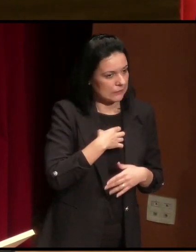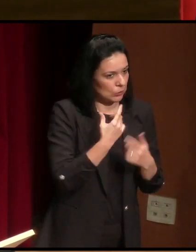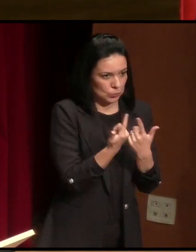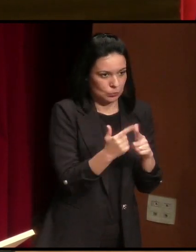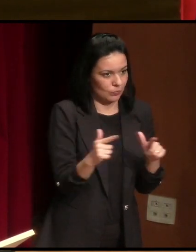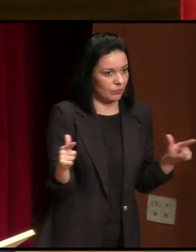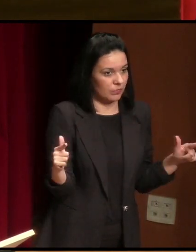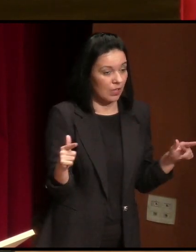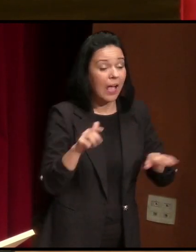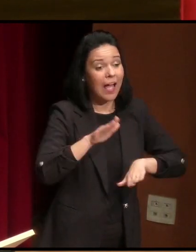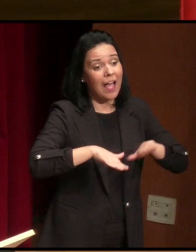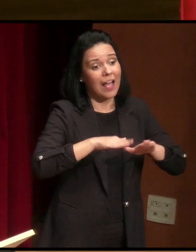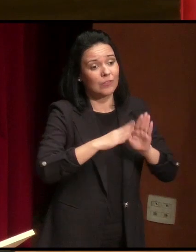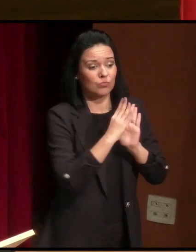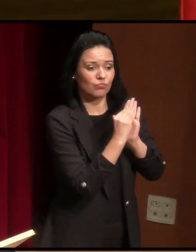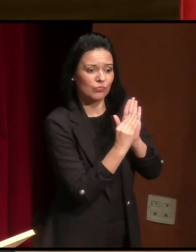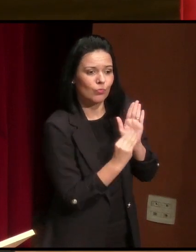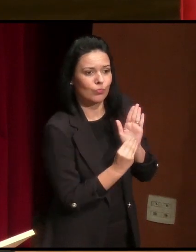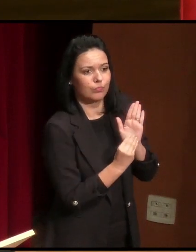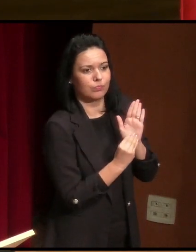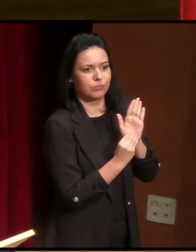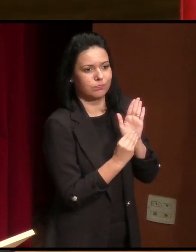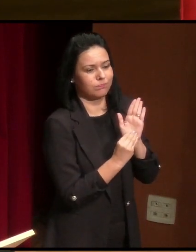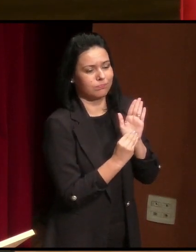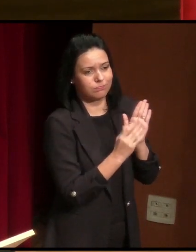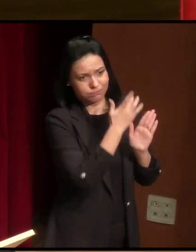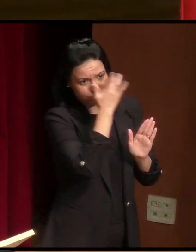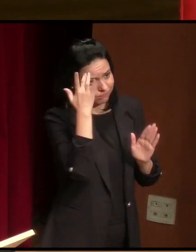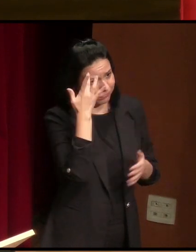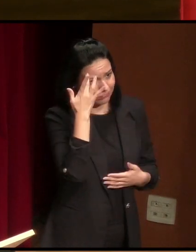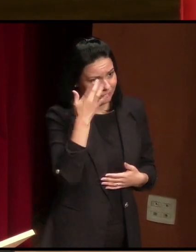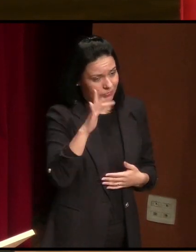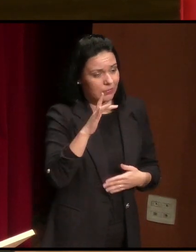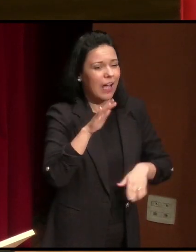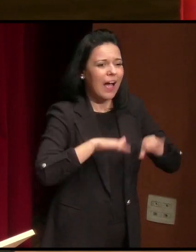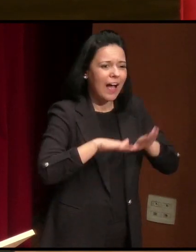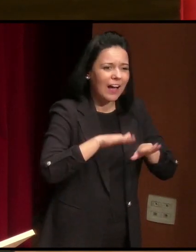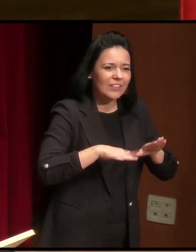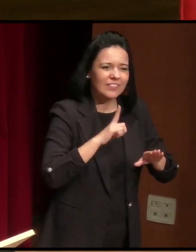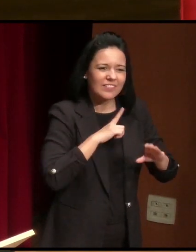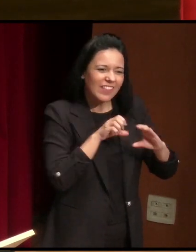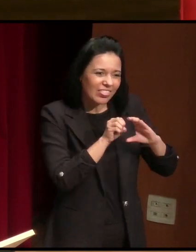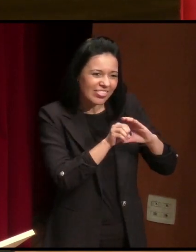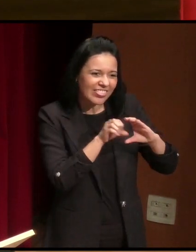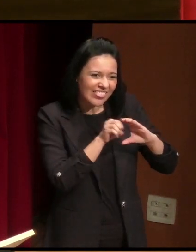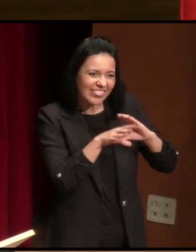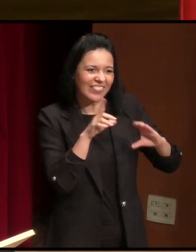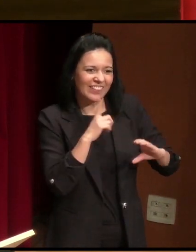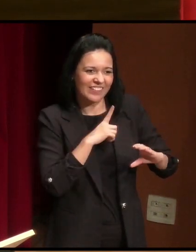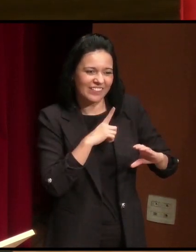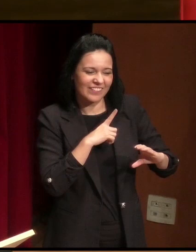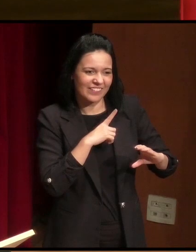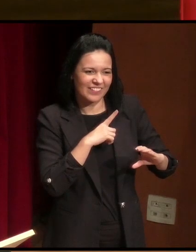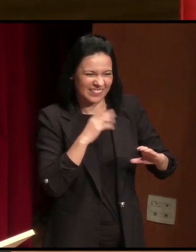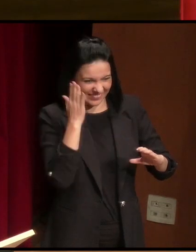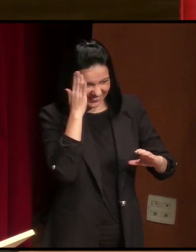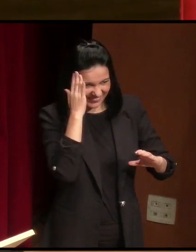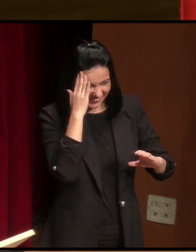né? Então, conteúdo de entretenimento, quando lá no Plim Plim, na Globo, quando faz um sinalzinho, tururu,